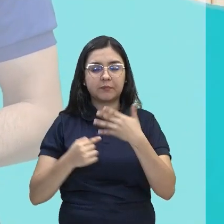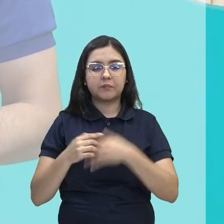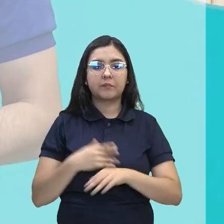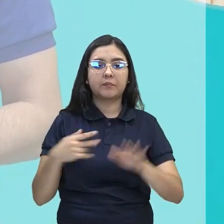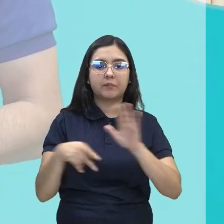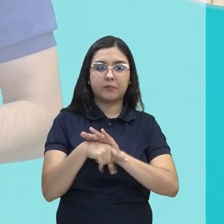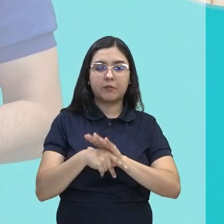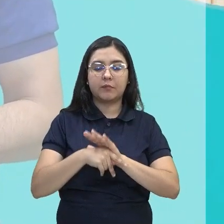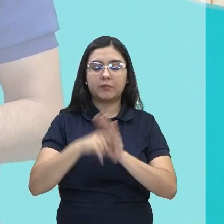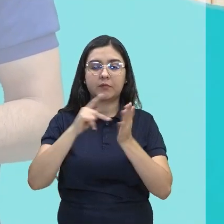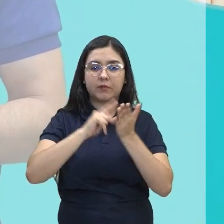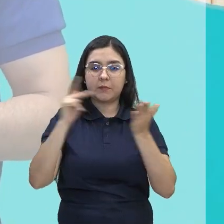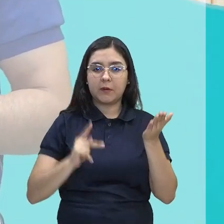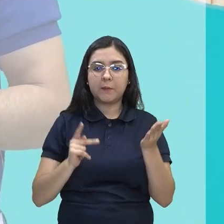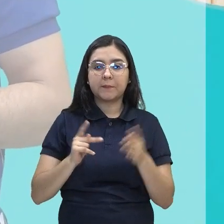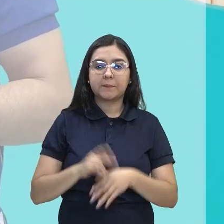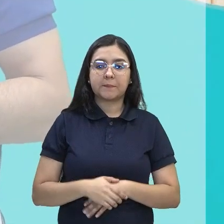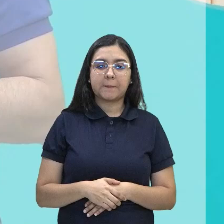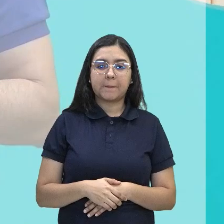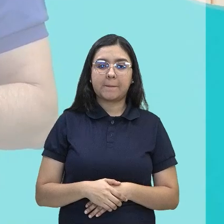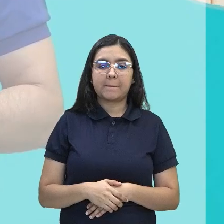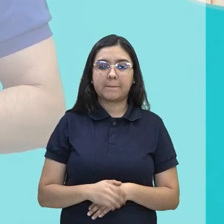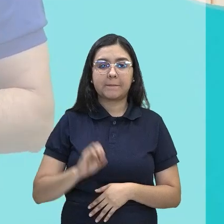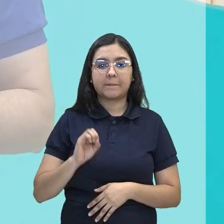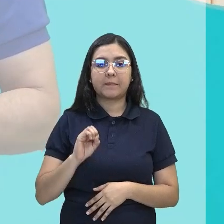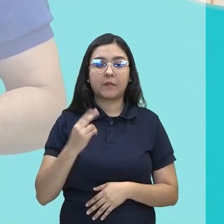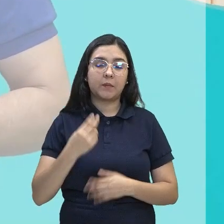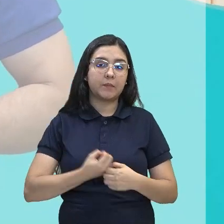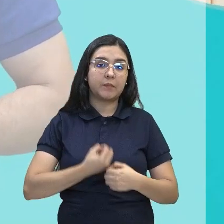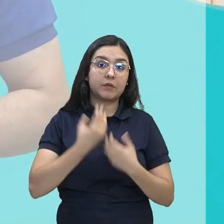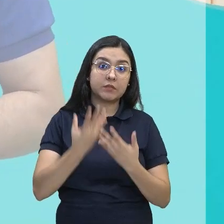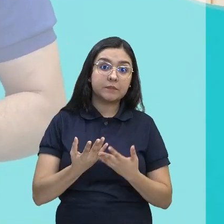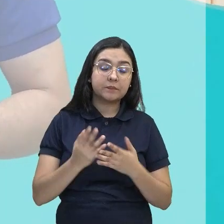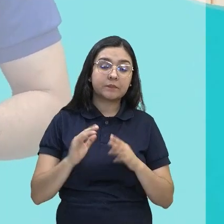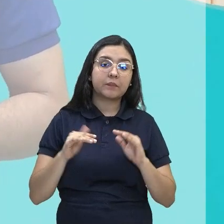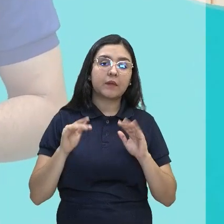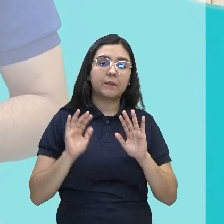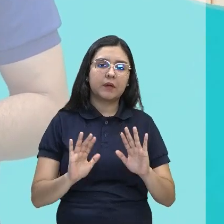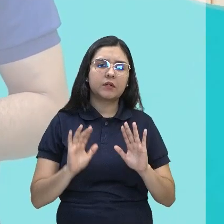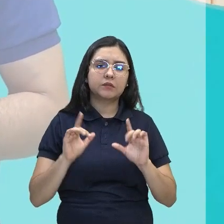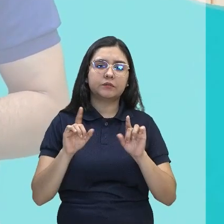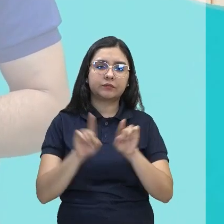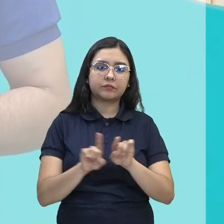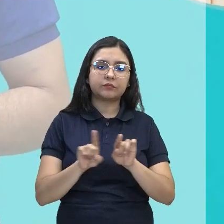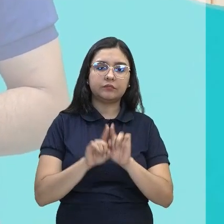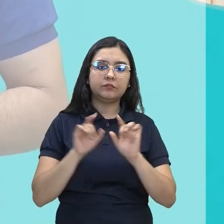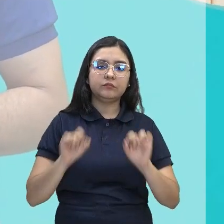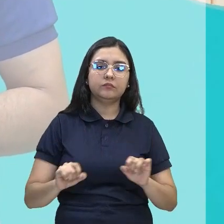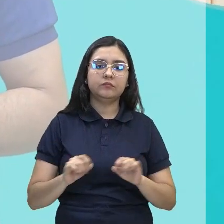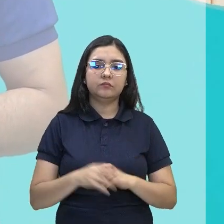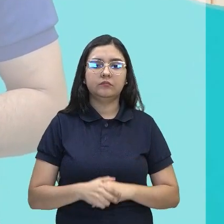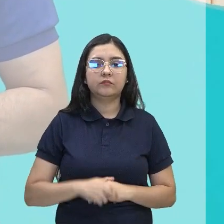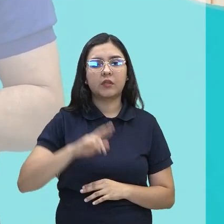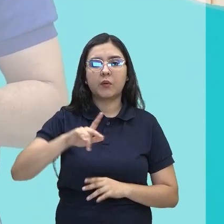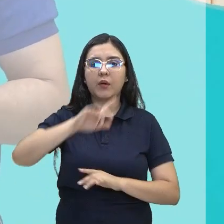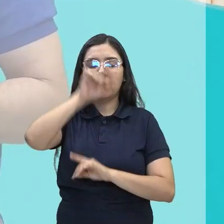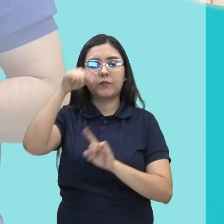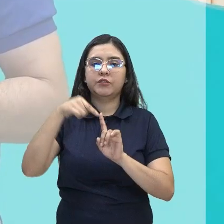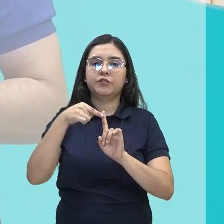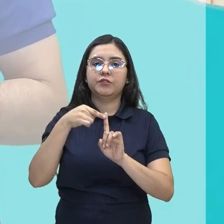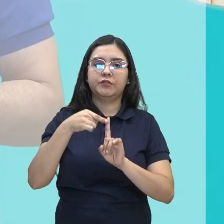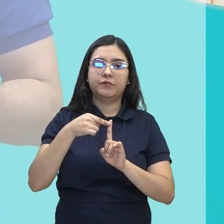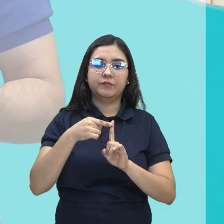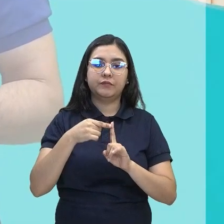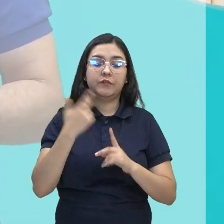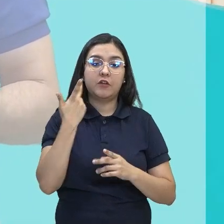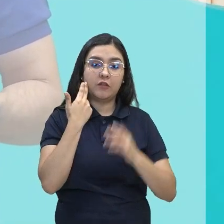constituem esse poema, né? Ou a poesia, mas ele é colocado de maneira divergente, ele nunca é objetivo.